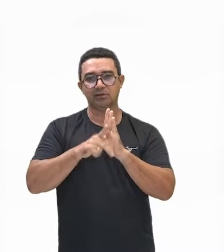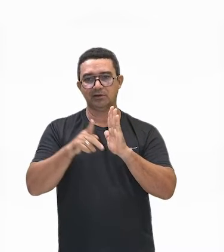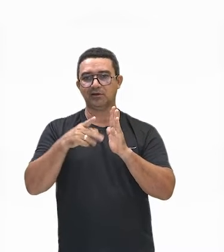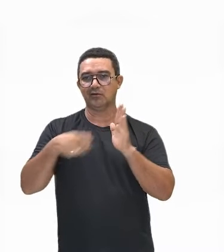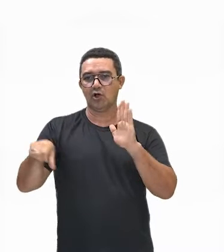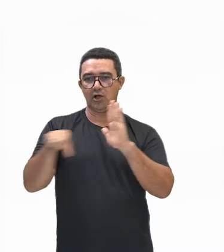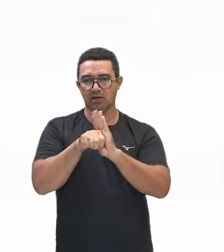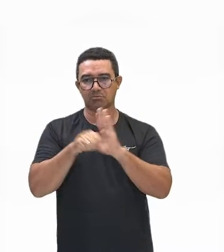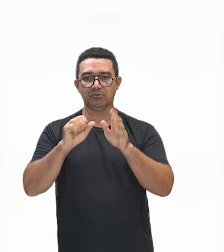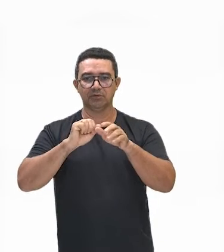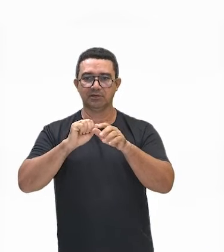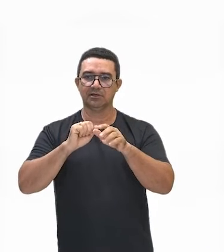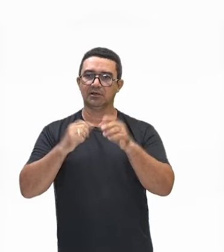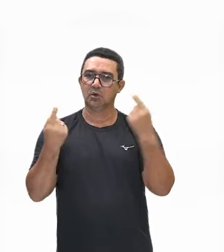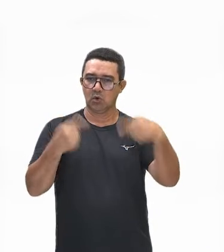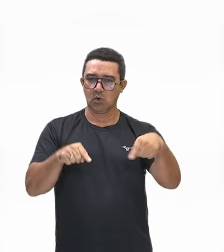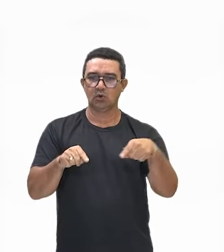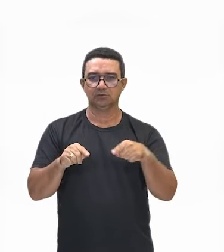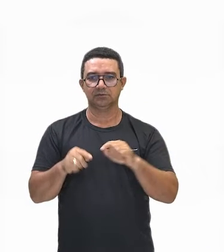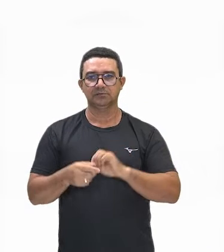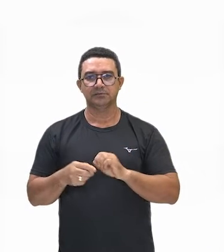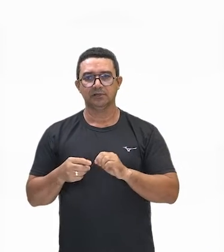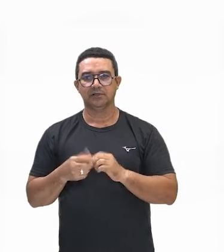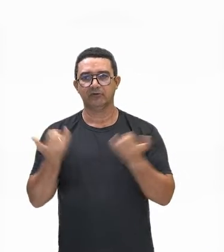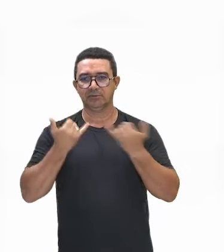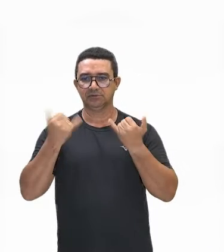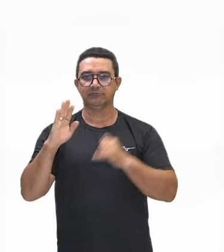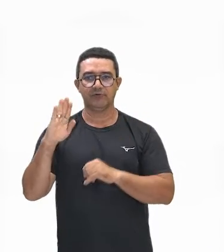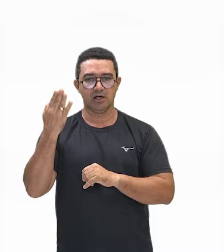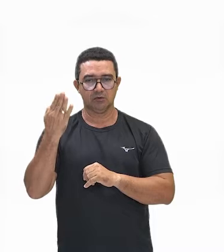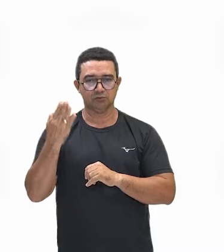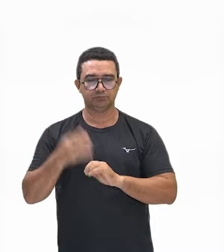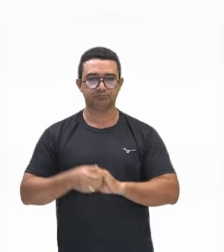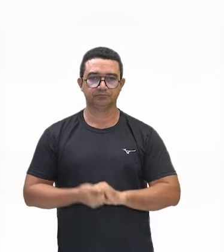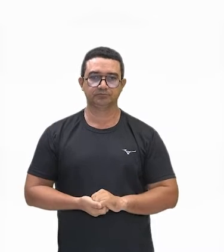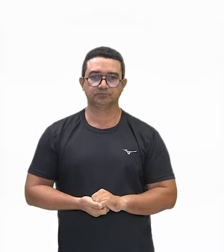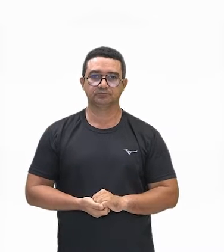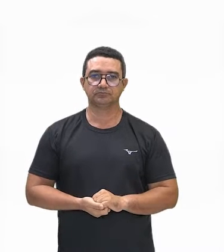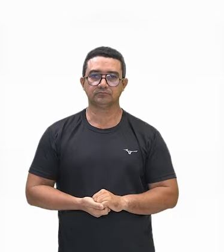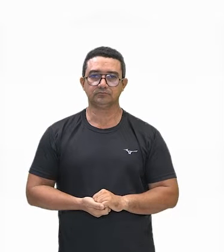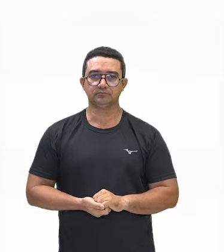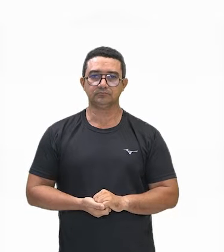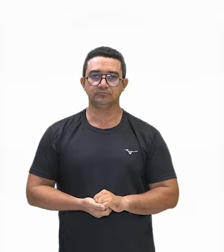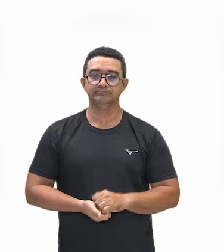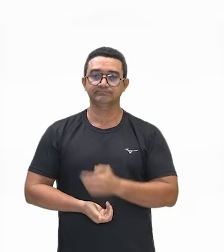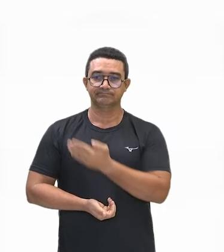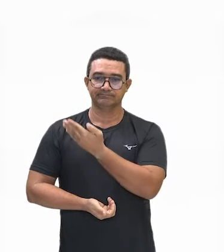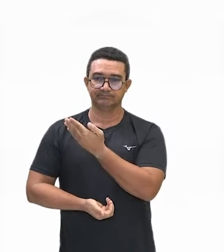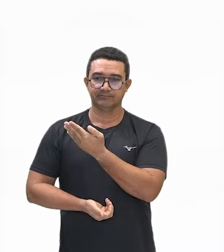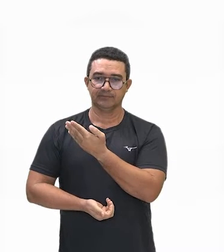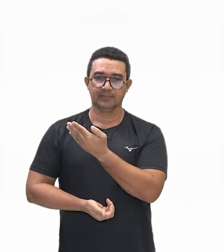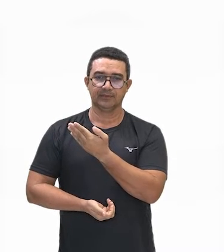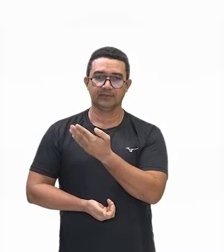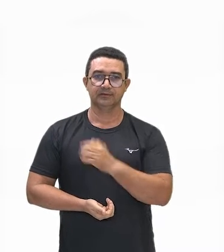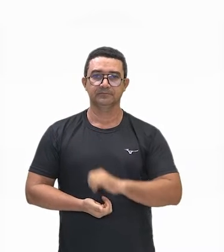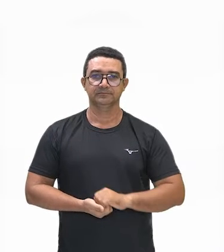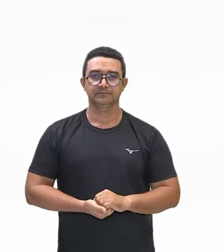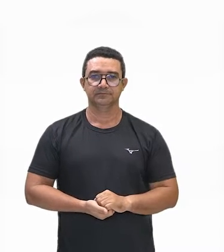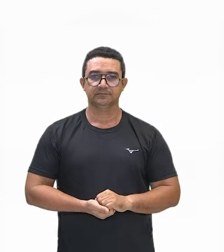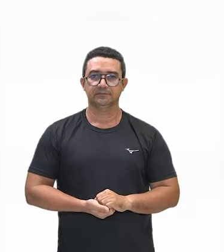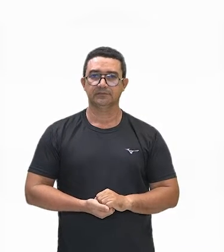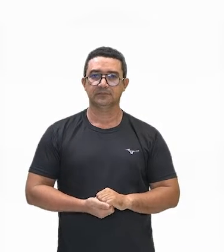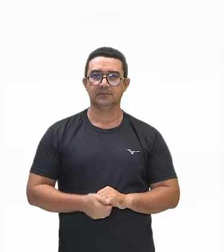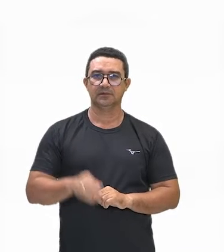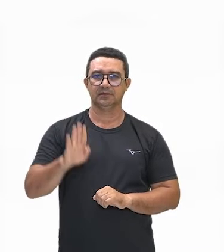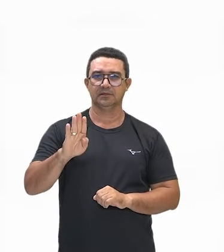Falando agora, gente, de uso de produtos de bodybuilding. Bodybuilding é relacionado ao crescimento, né, dos músculos,